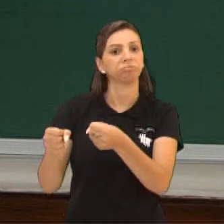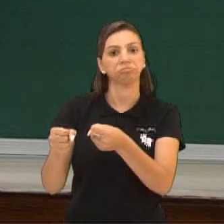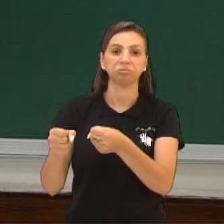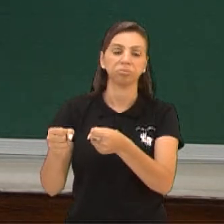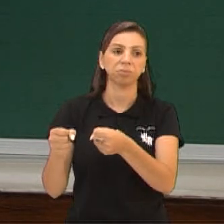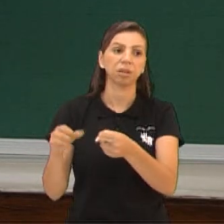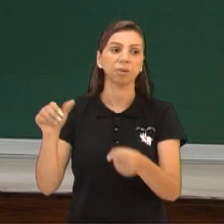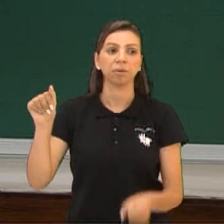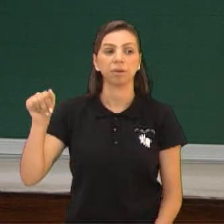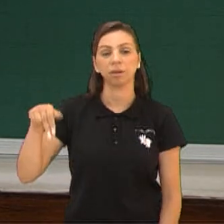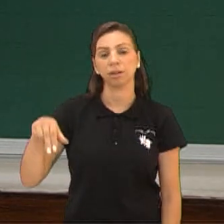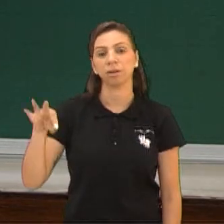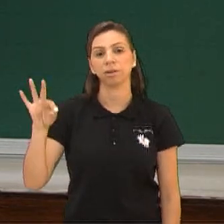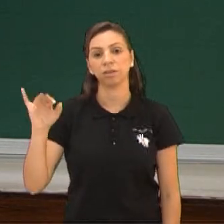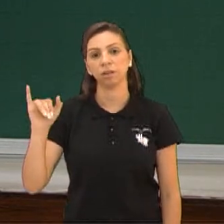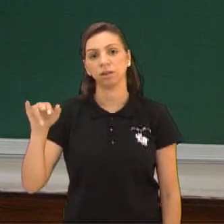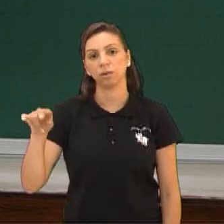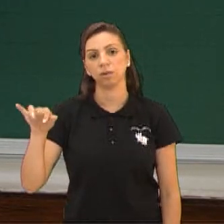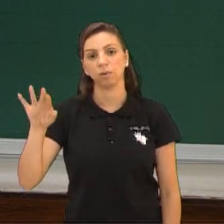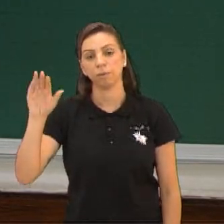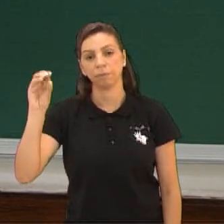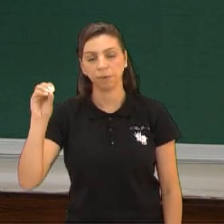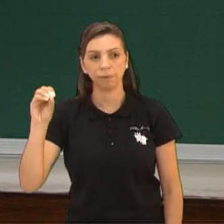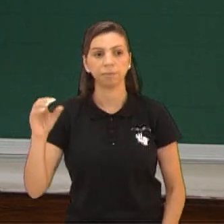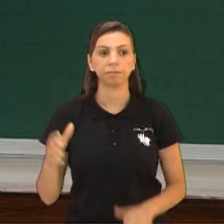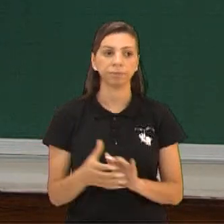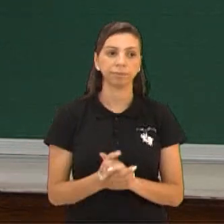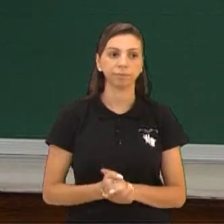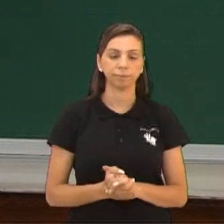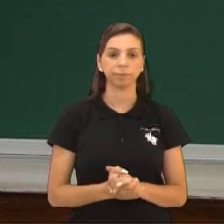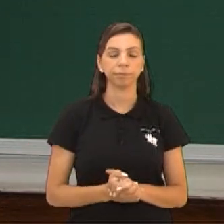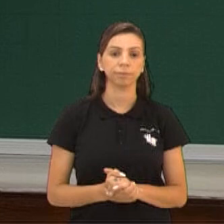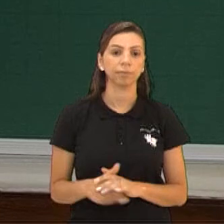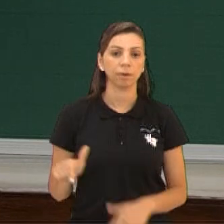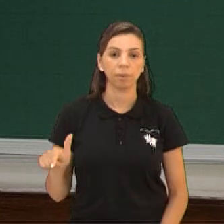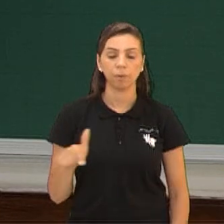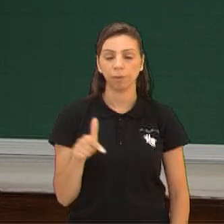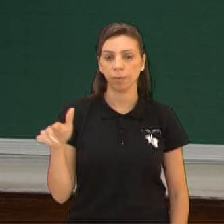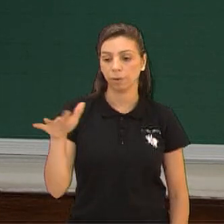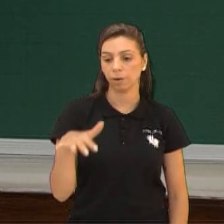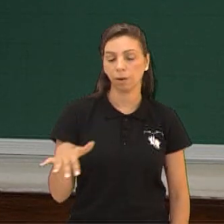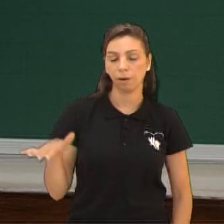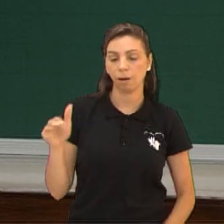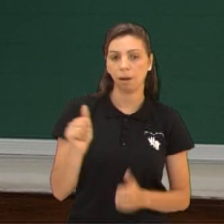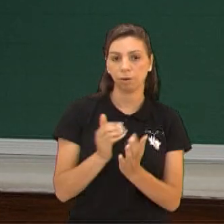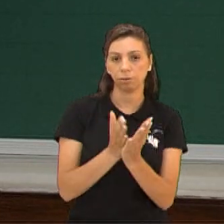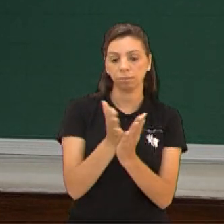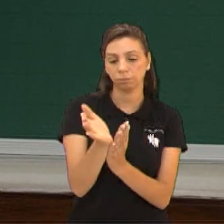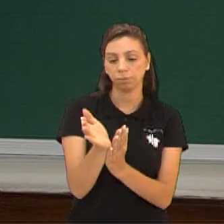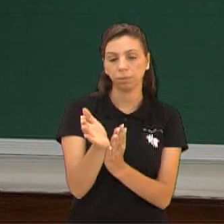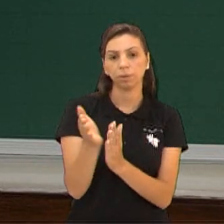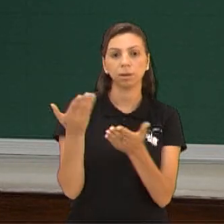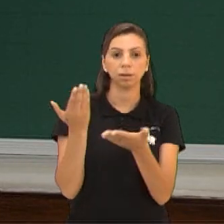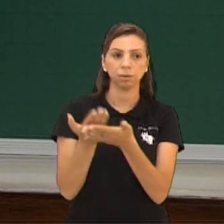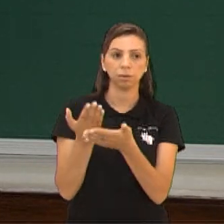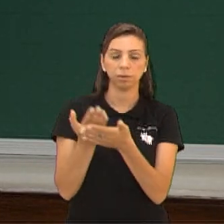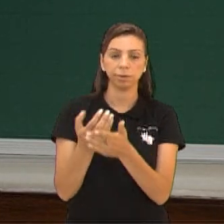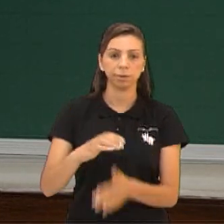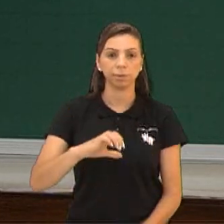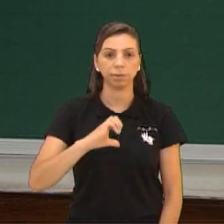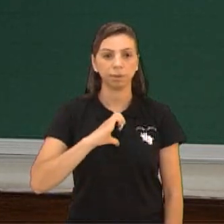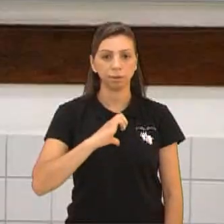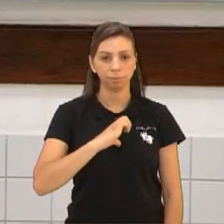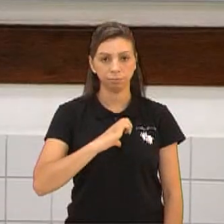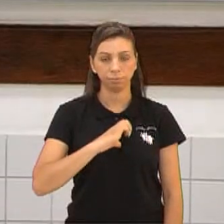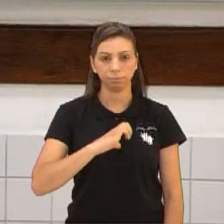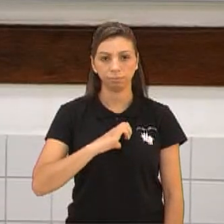seria uma antinomia ao ver do Immanuel Kant. Uma outra área que ele explora é a ética,